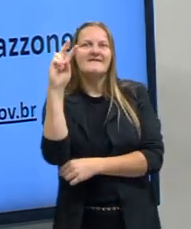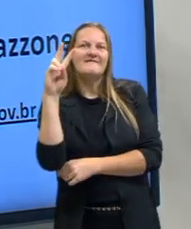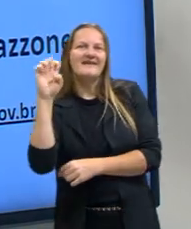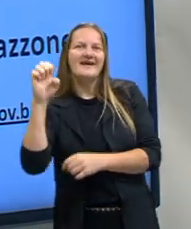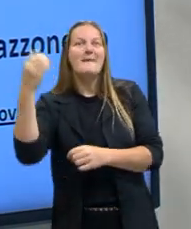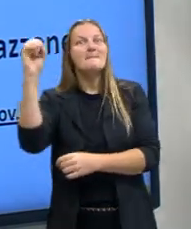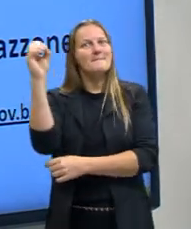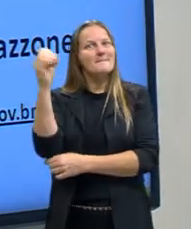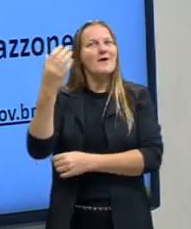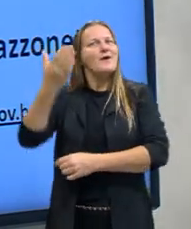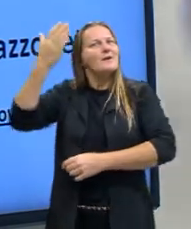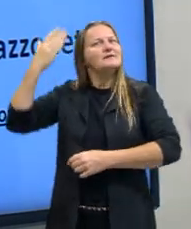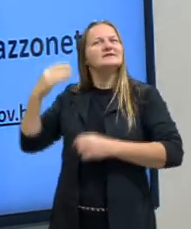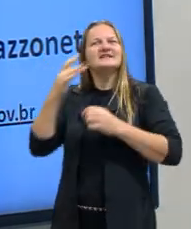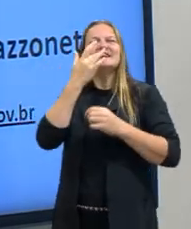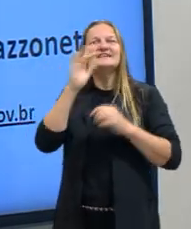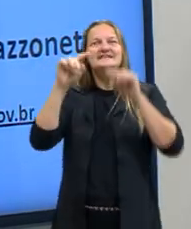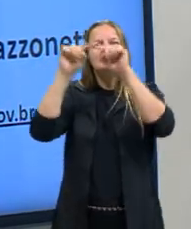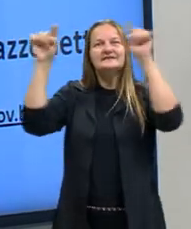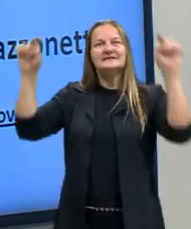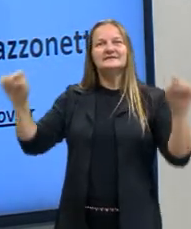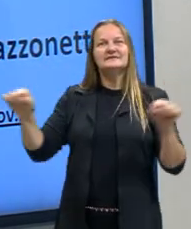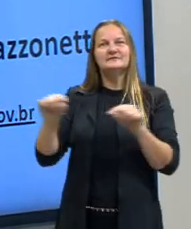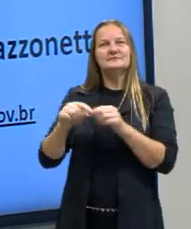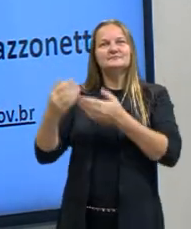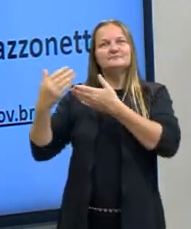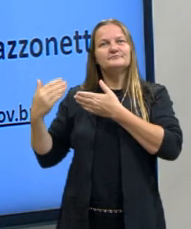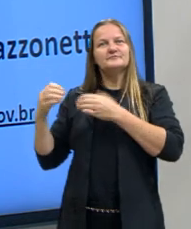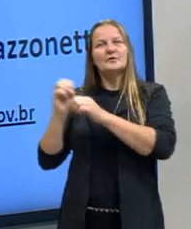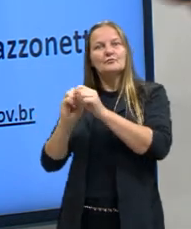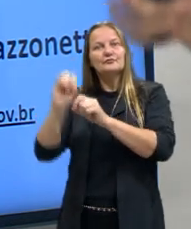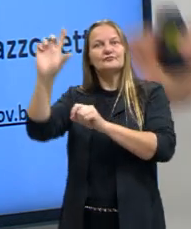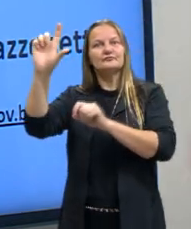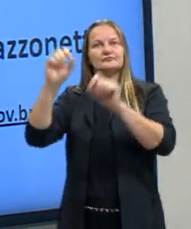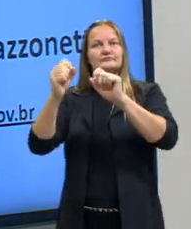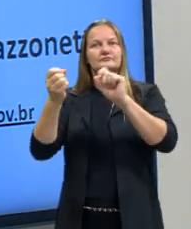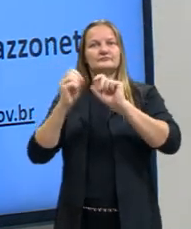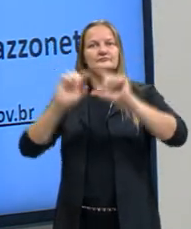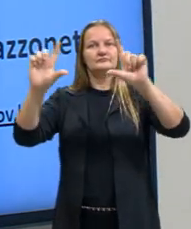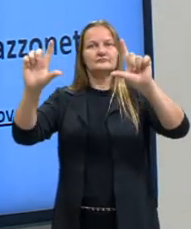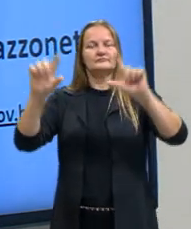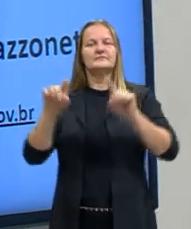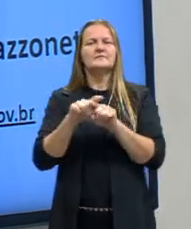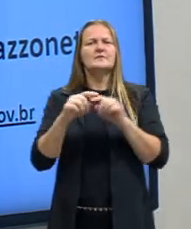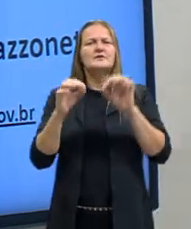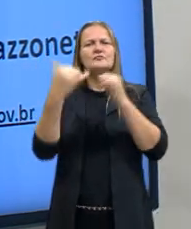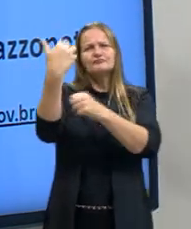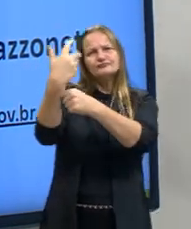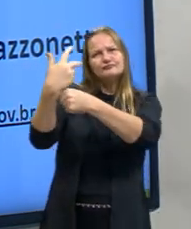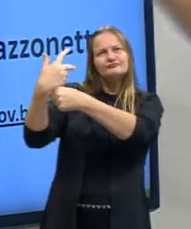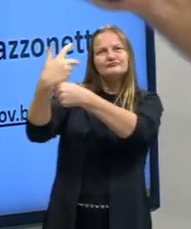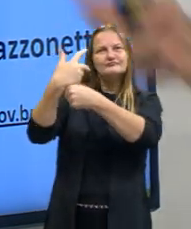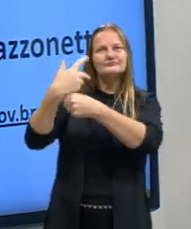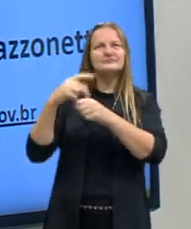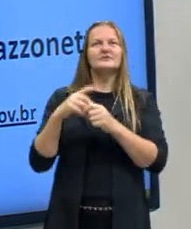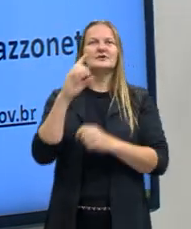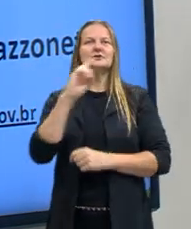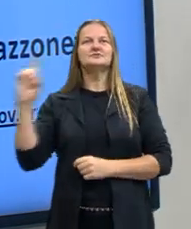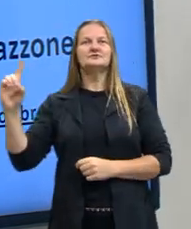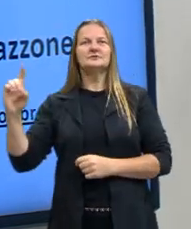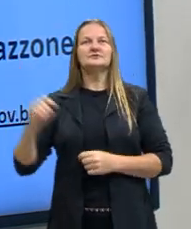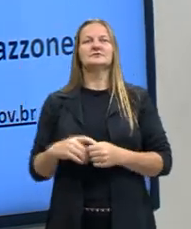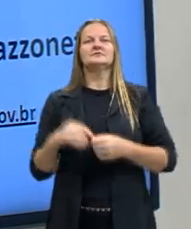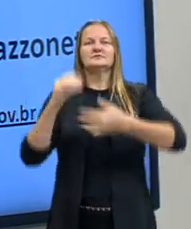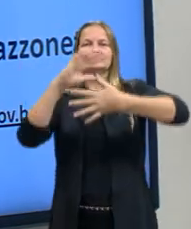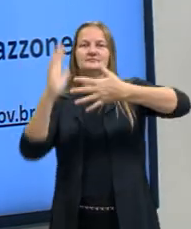a atrás de mim estão quadro branco onde são projetados slides junto aqui o estúdio equipamento de gravação é minha direita